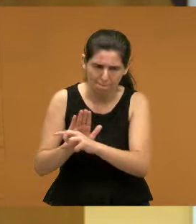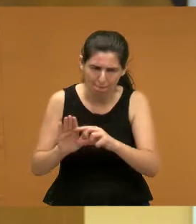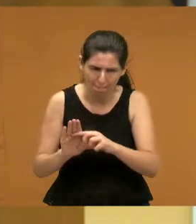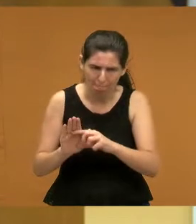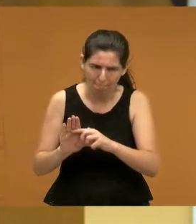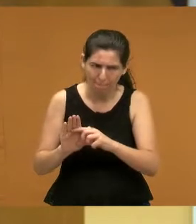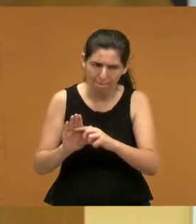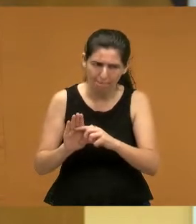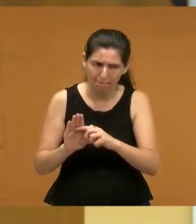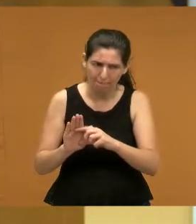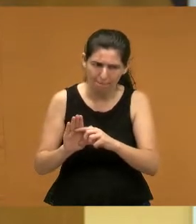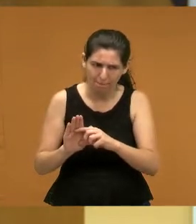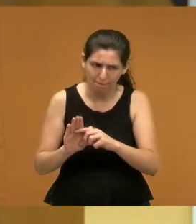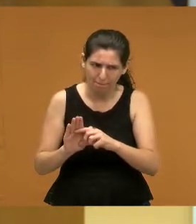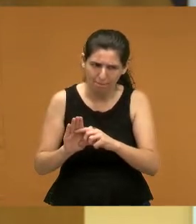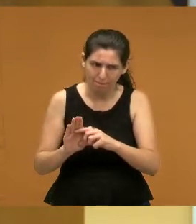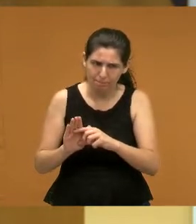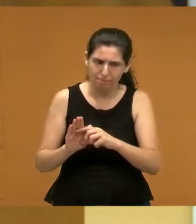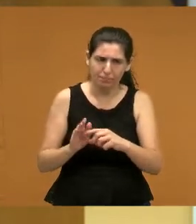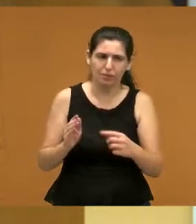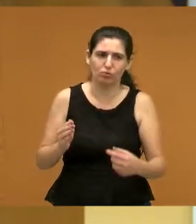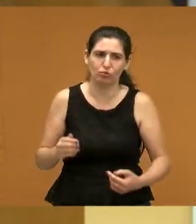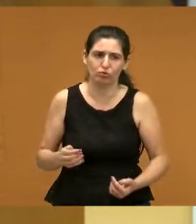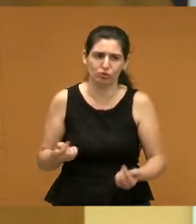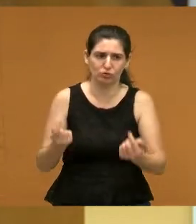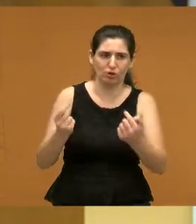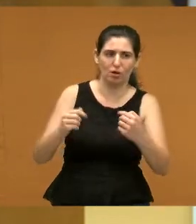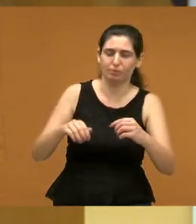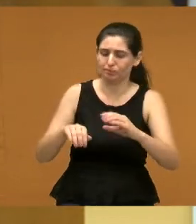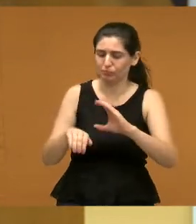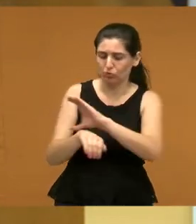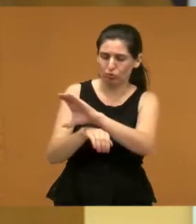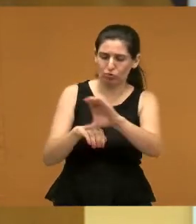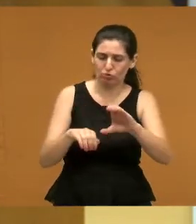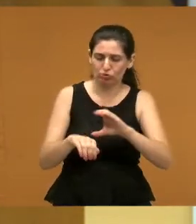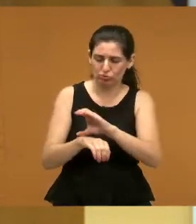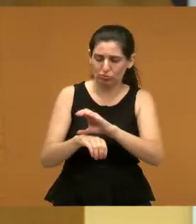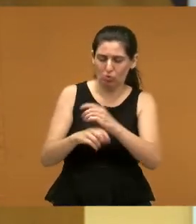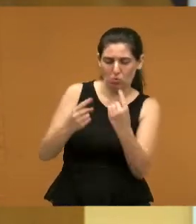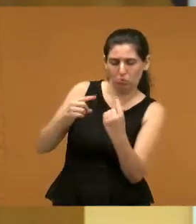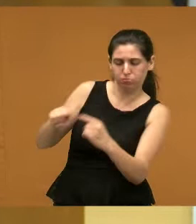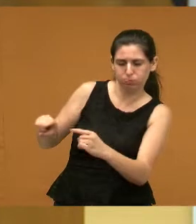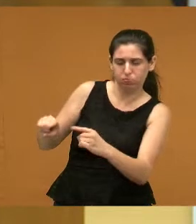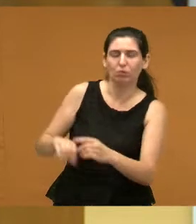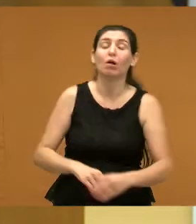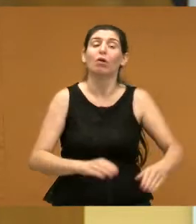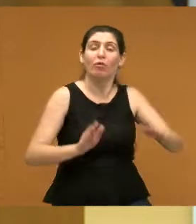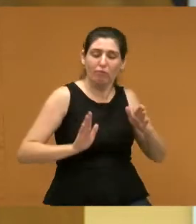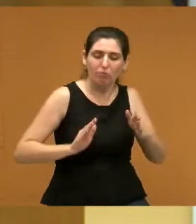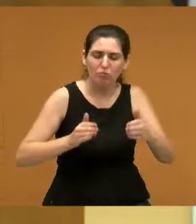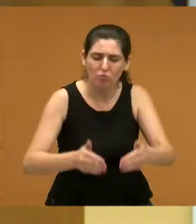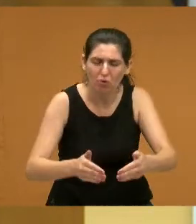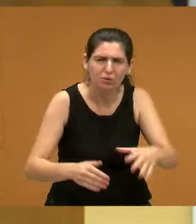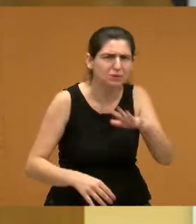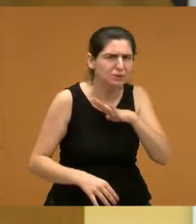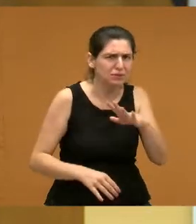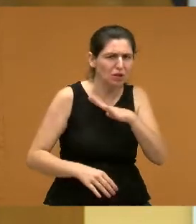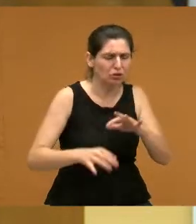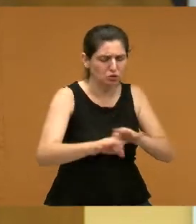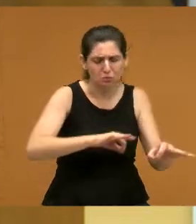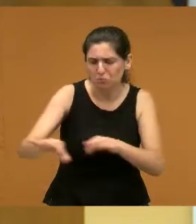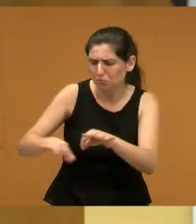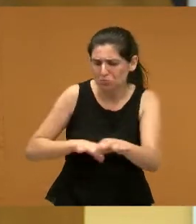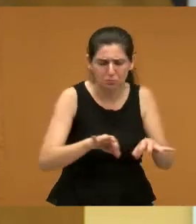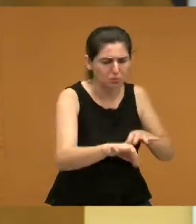inconstitucionalidade apresentada no Tribunal de Justiça do Estado de São Paulo. Na decisão judicial foi determinado que o município reorganize